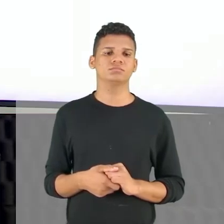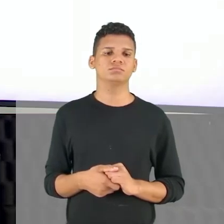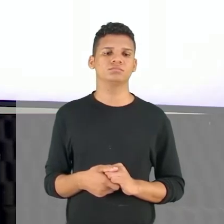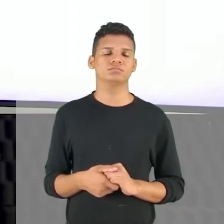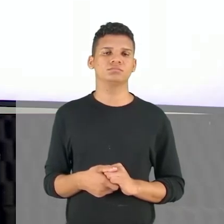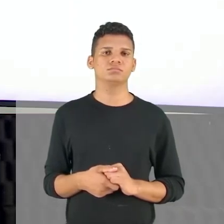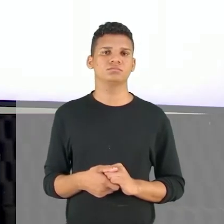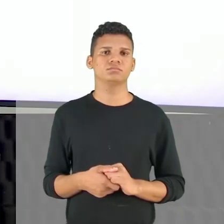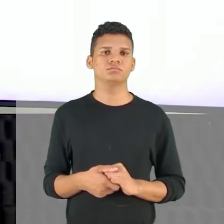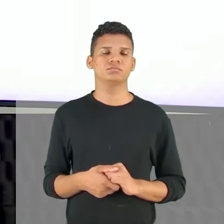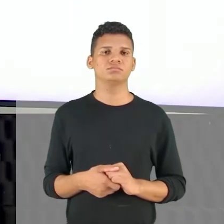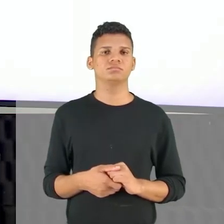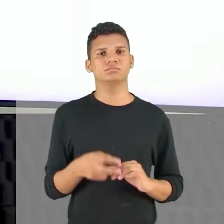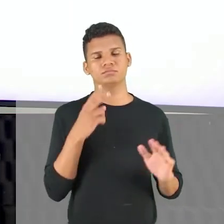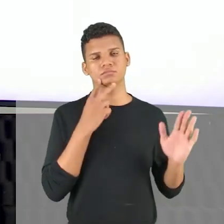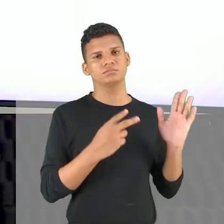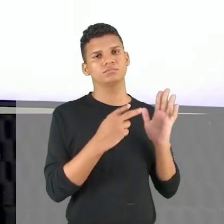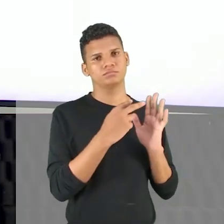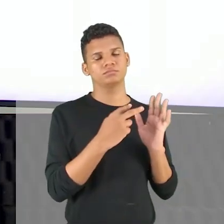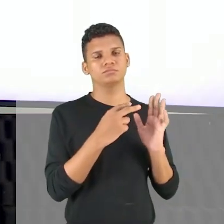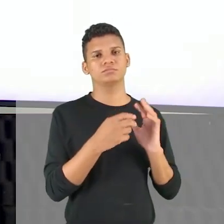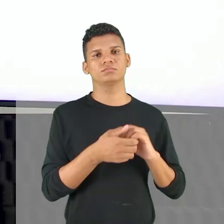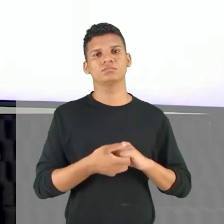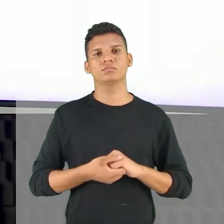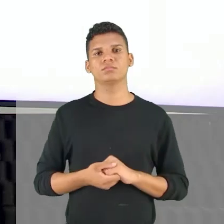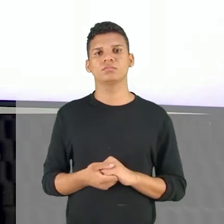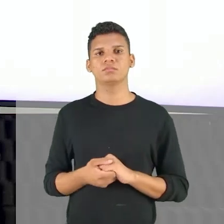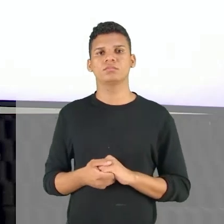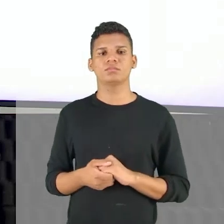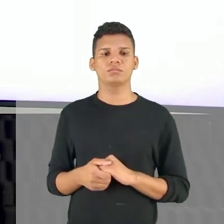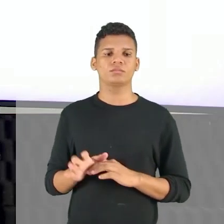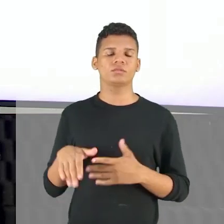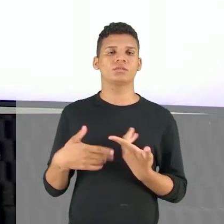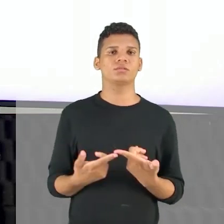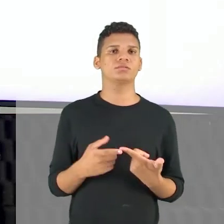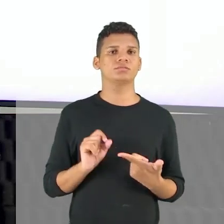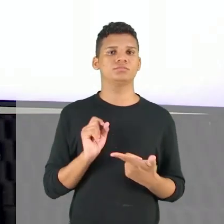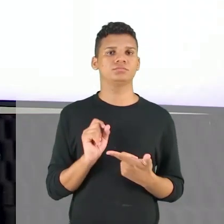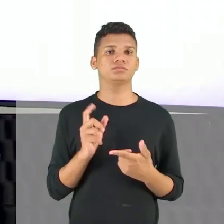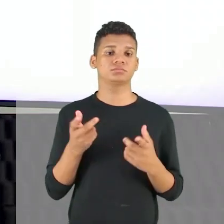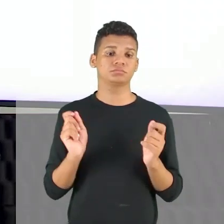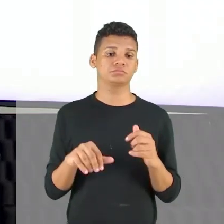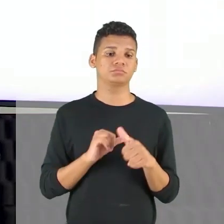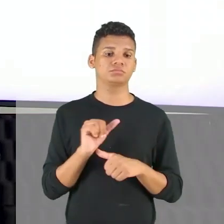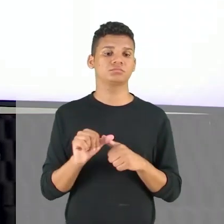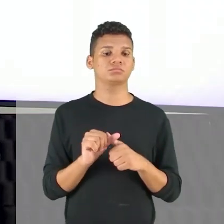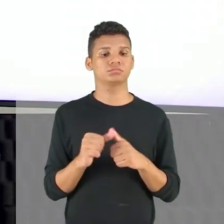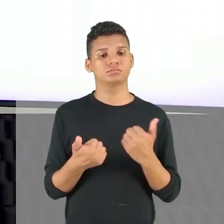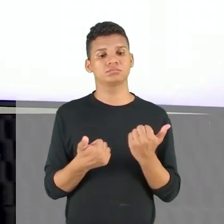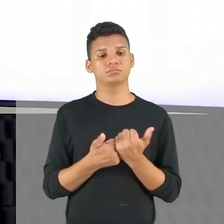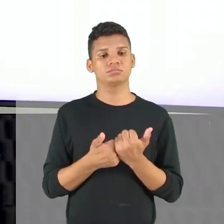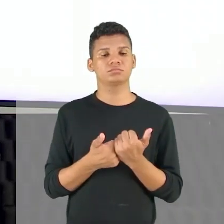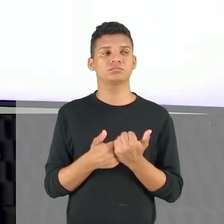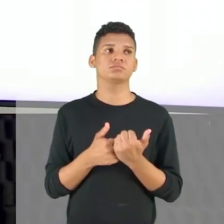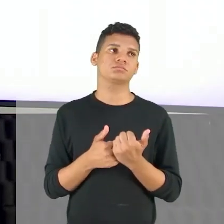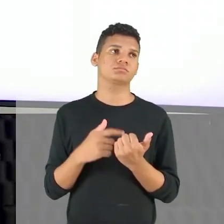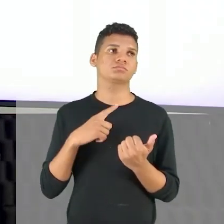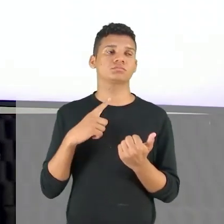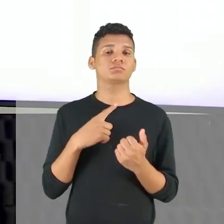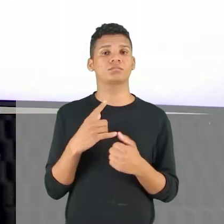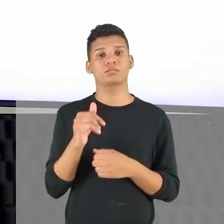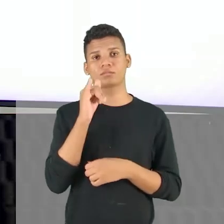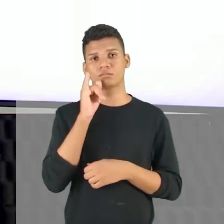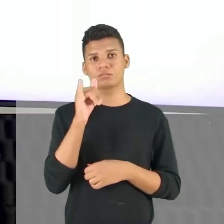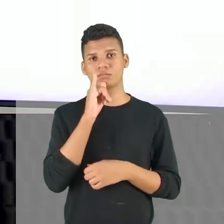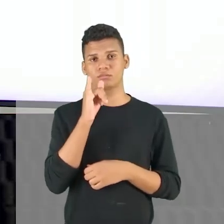menos, empregada, colocada, né? No segundo quadro, pode ser substituída por. Então, aqui a gente tem mais um